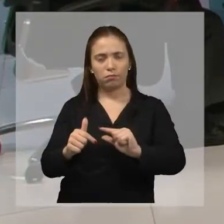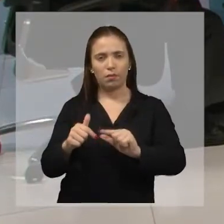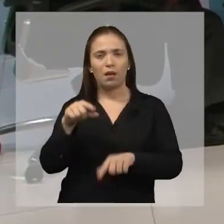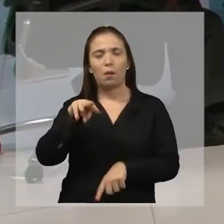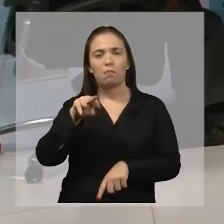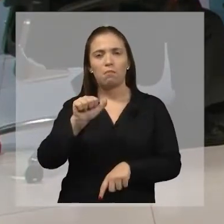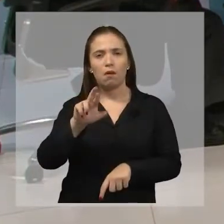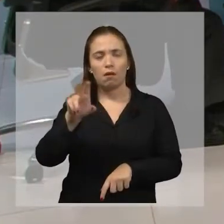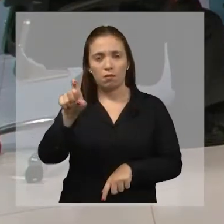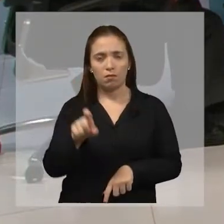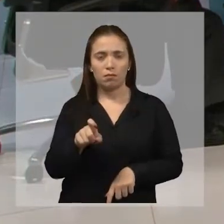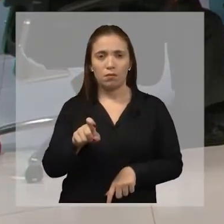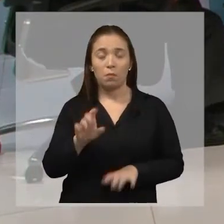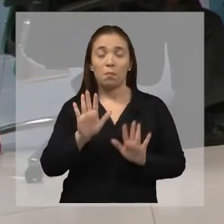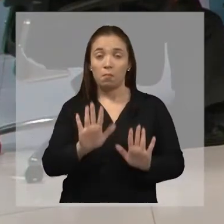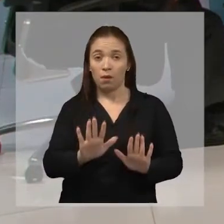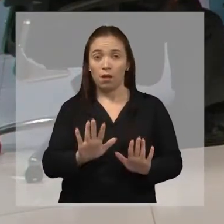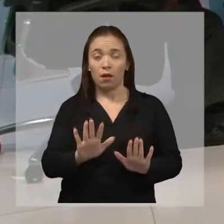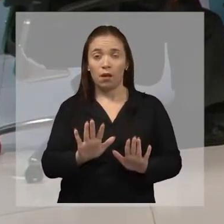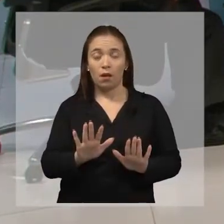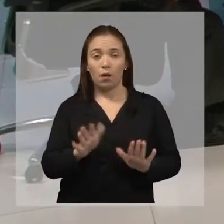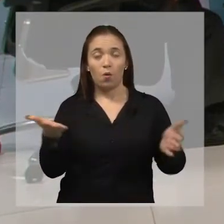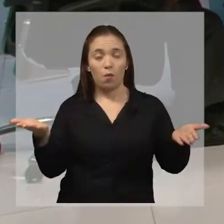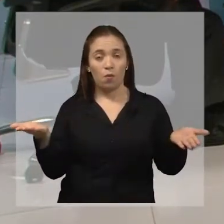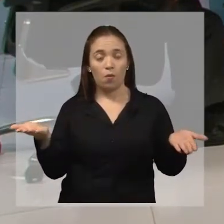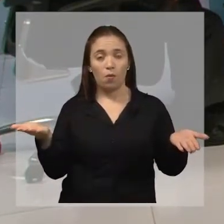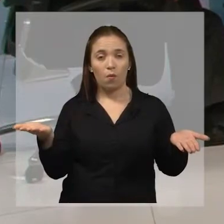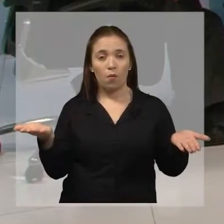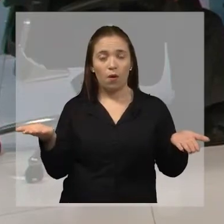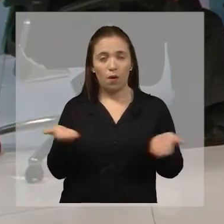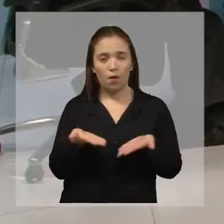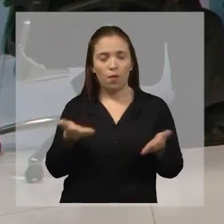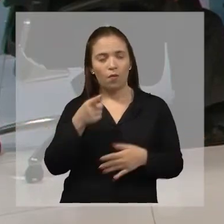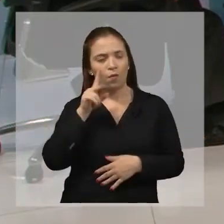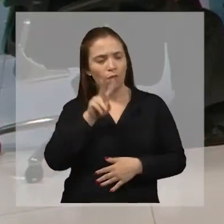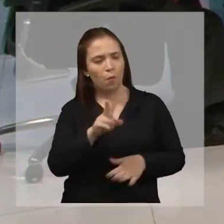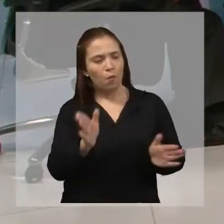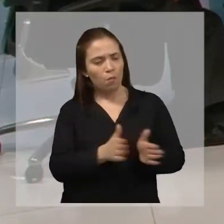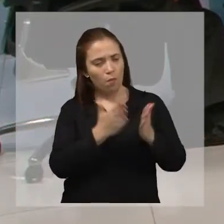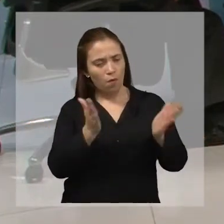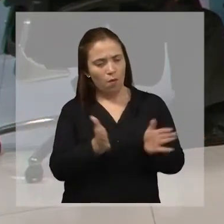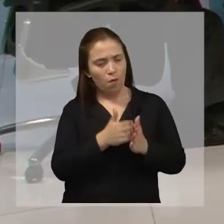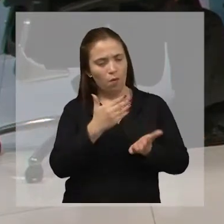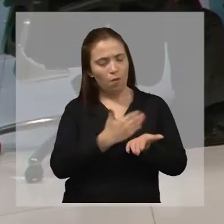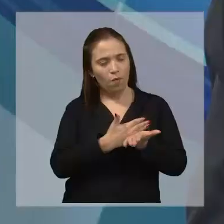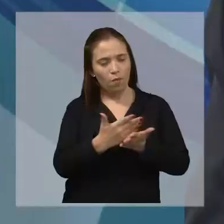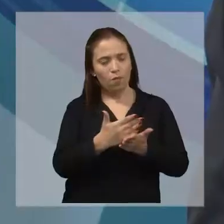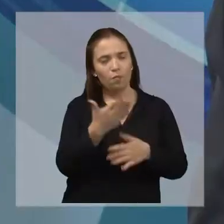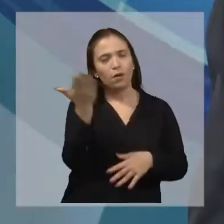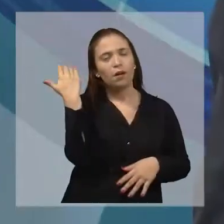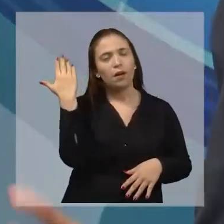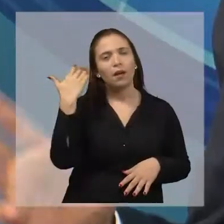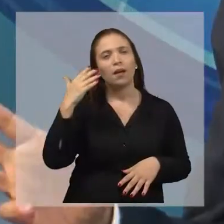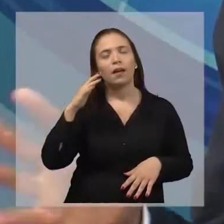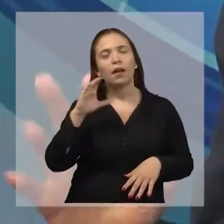Bicicletar com bicicletas mais adequadas para as mulheres. E mais ciclofaixas facilitando a mobilidade em